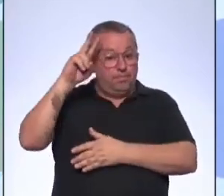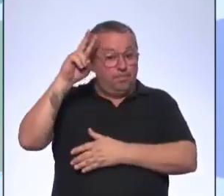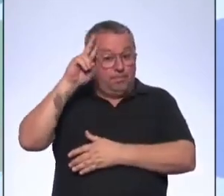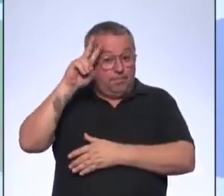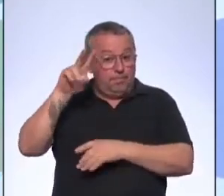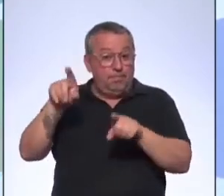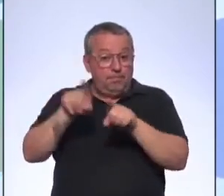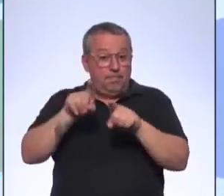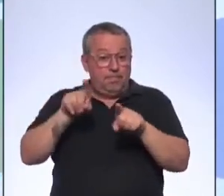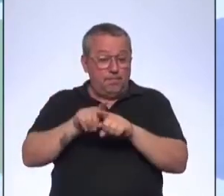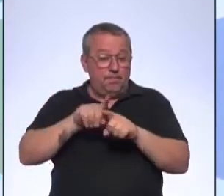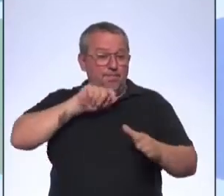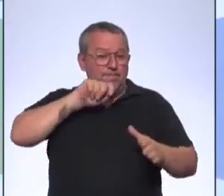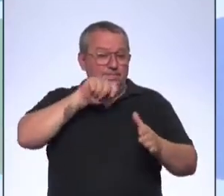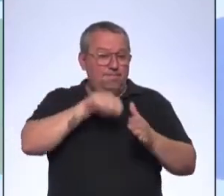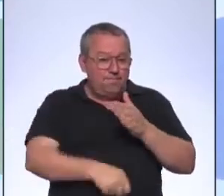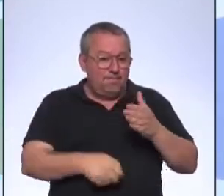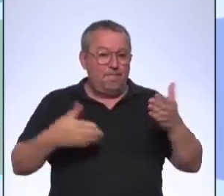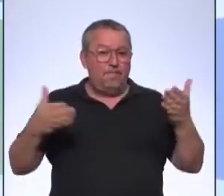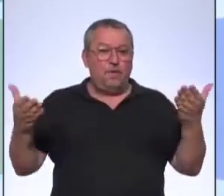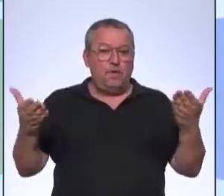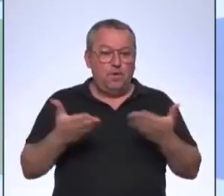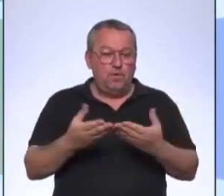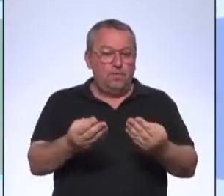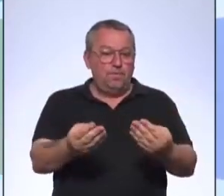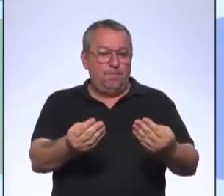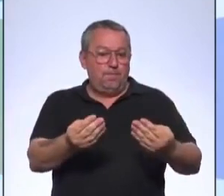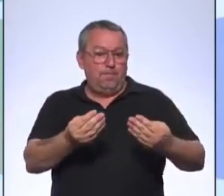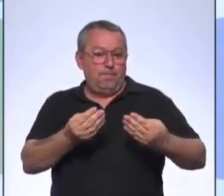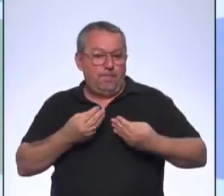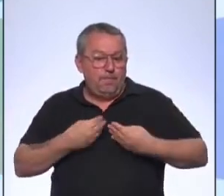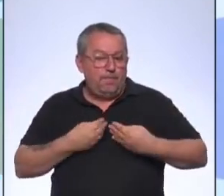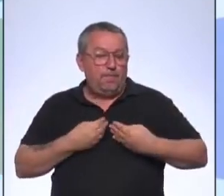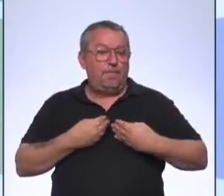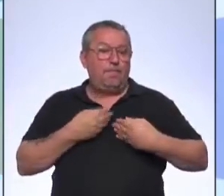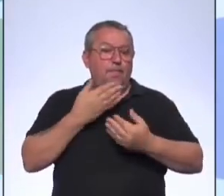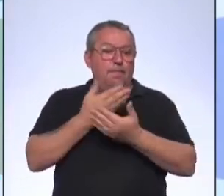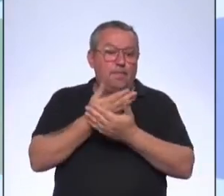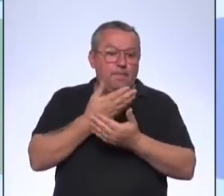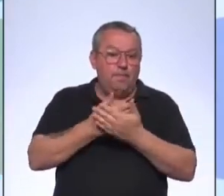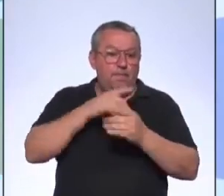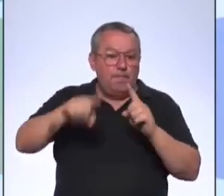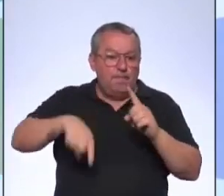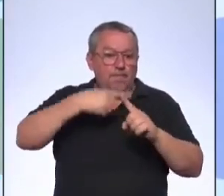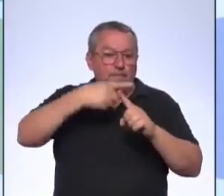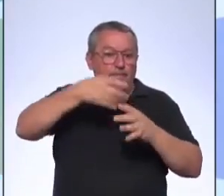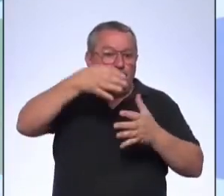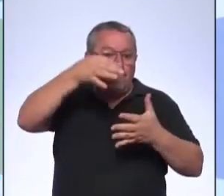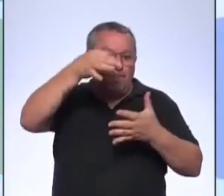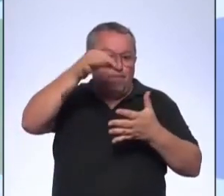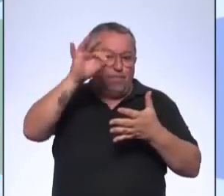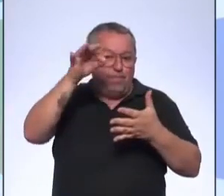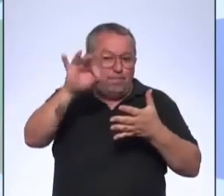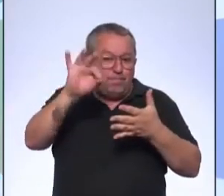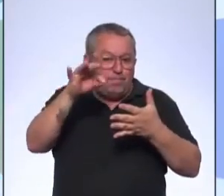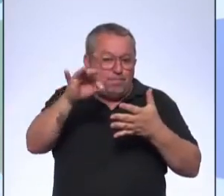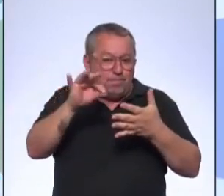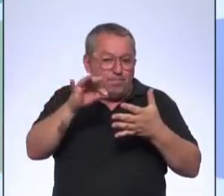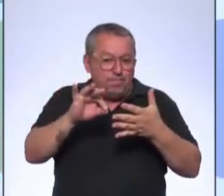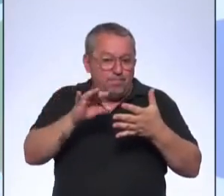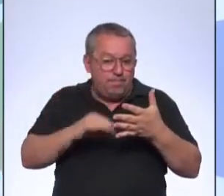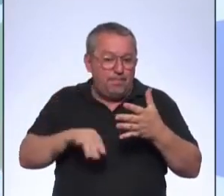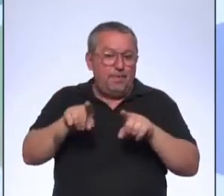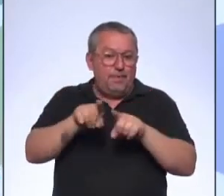e registros que hoje nos proporciona estudar com mais detalhes essas civilizações,